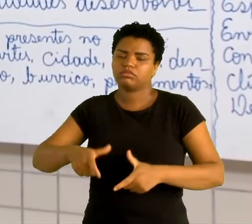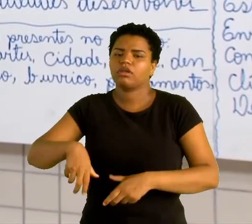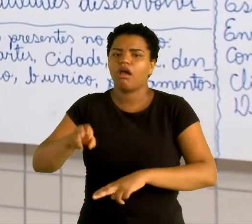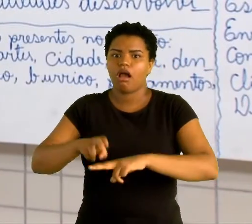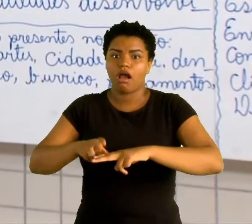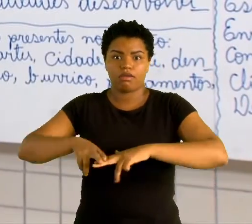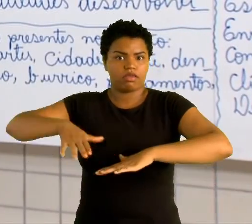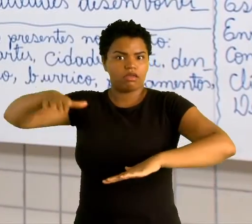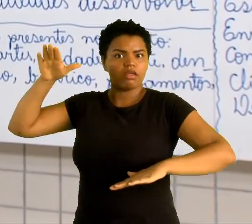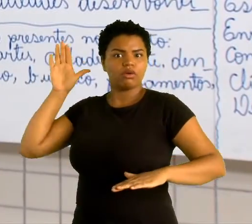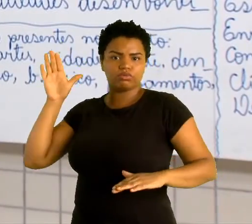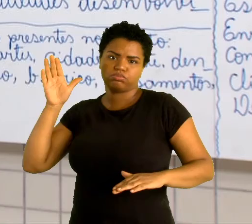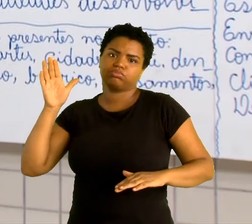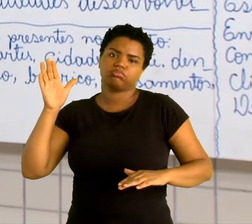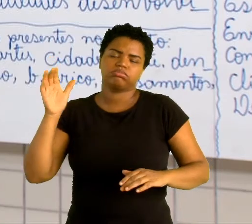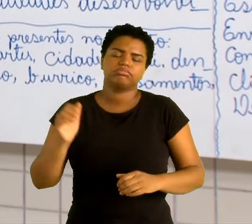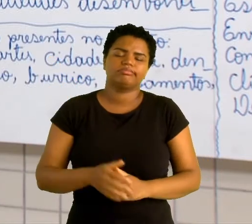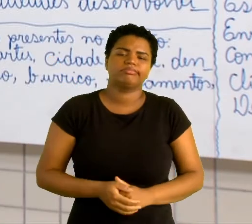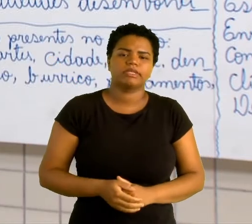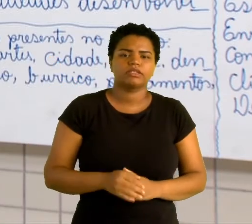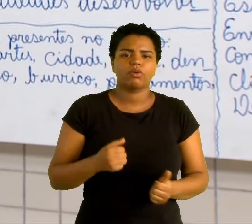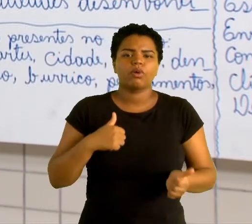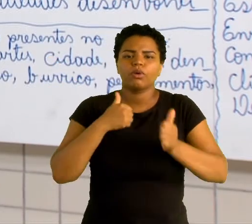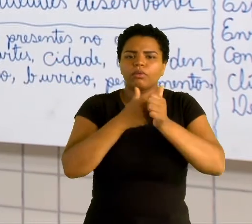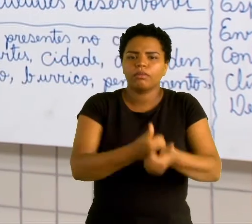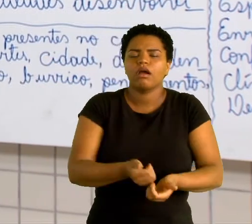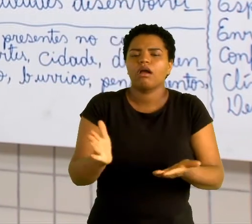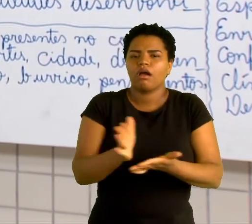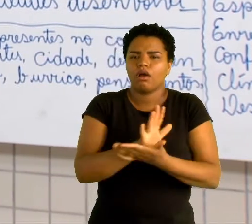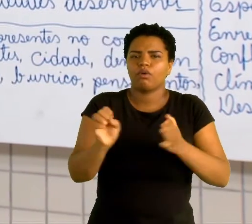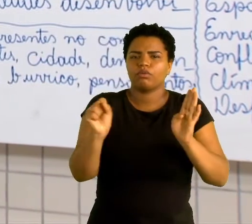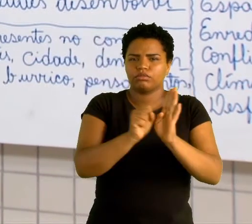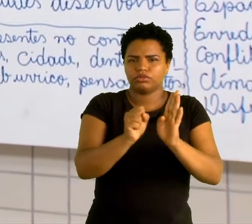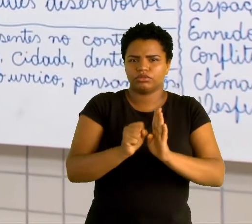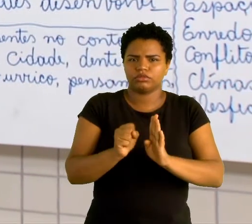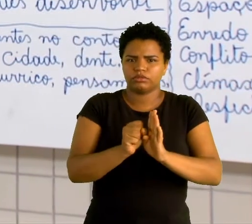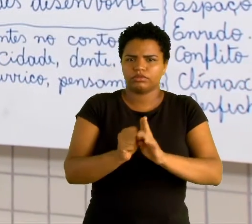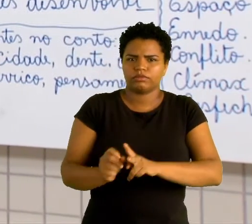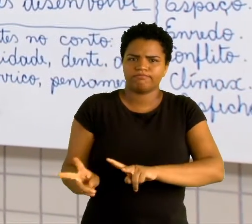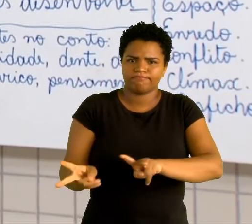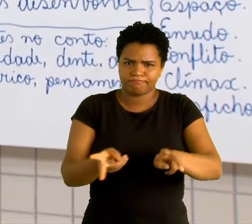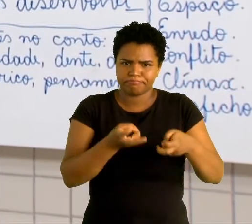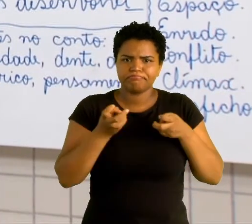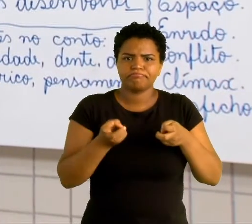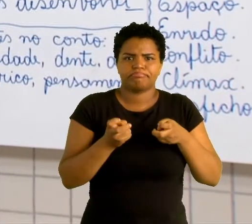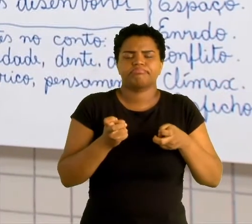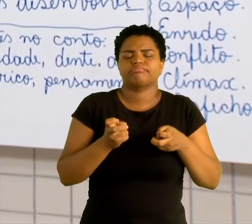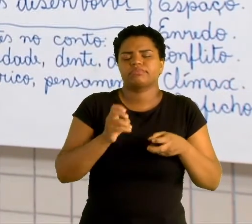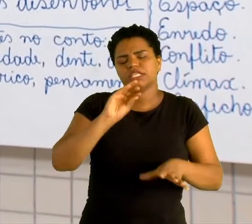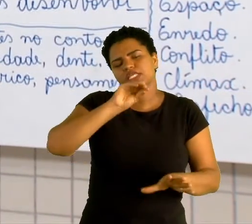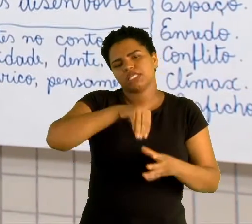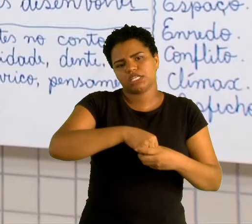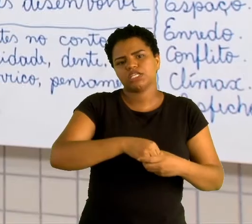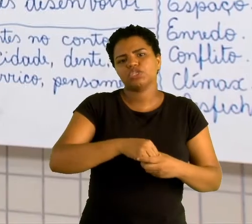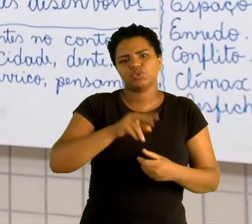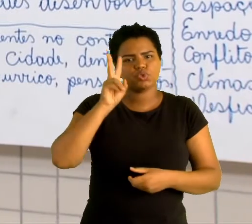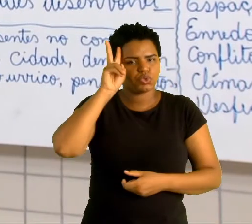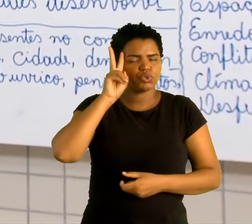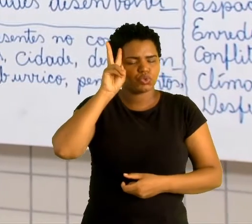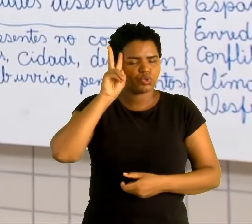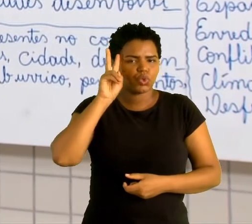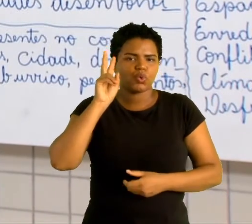Acompanhem comigo aqui alguns substantivos que foram extraídos ou retirados lá do conto de Pedro